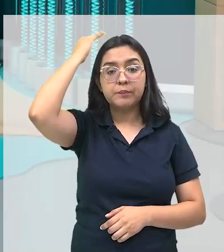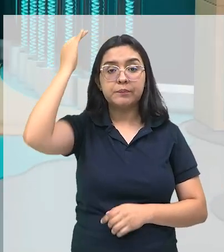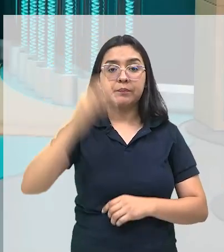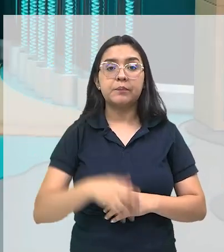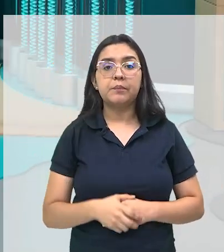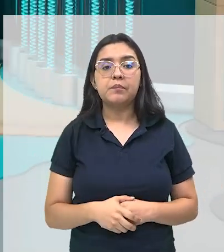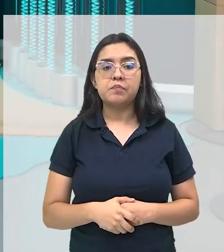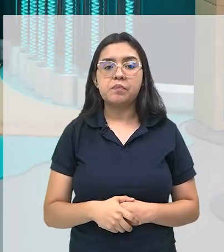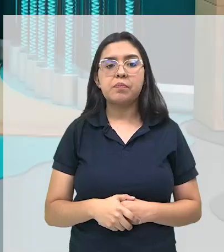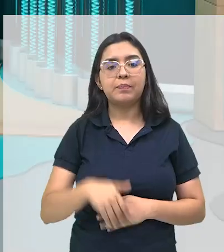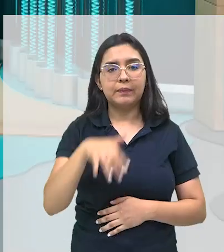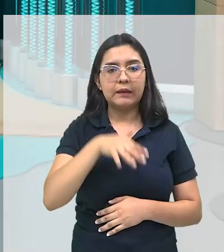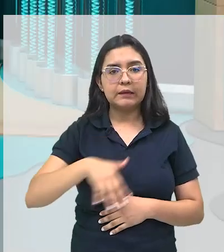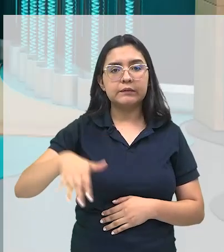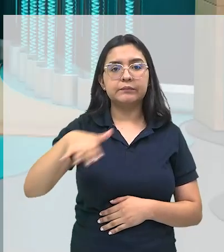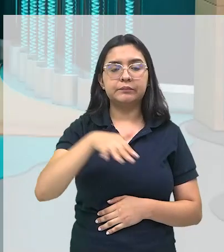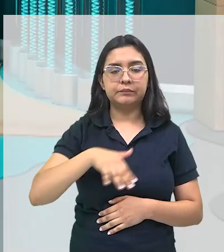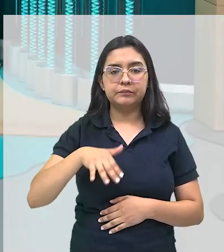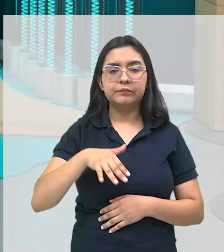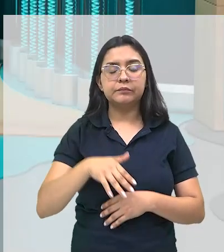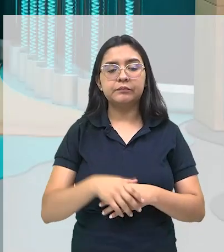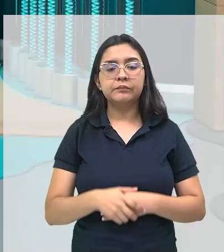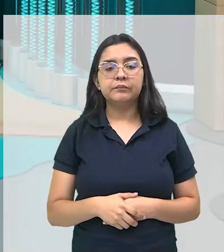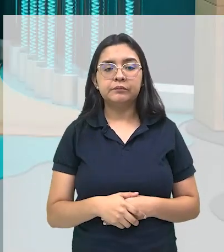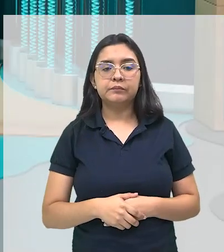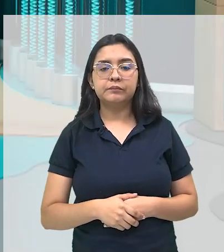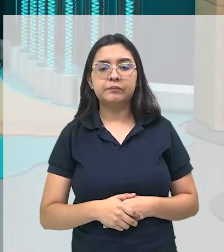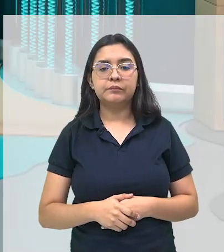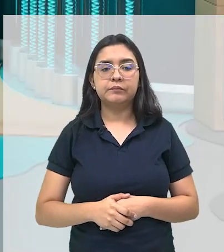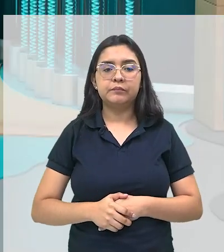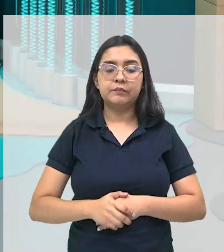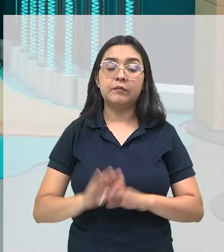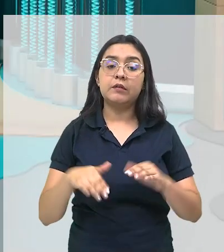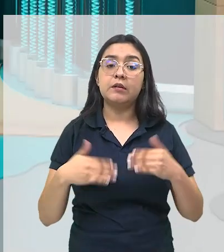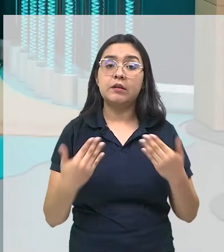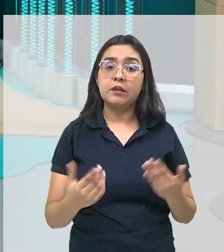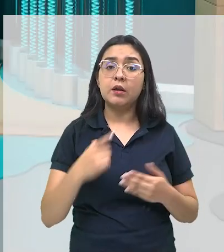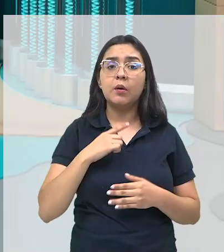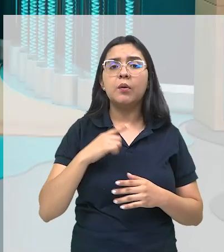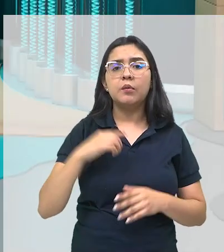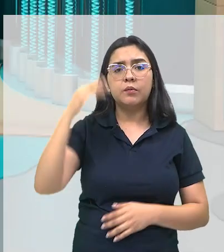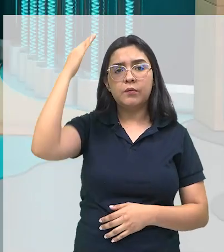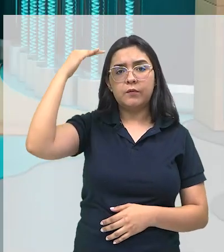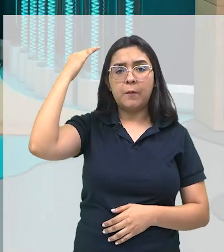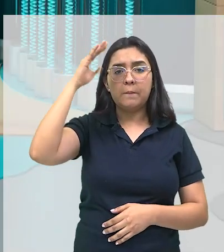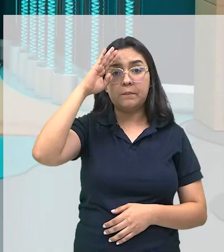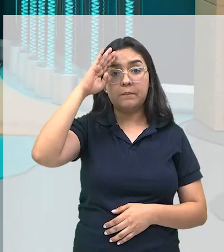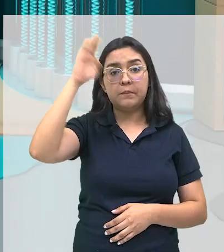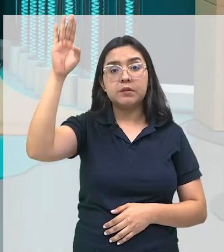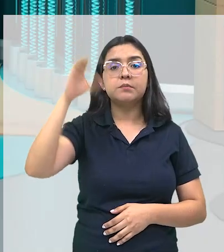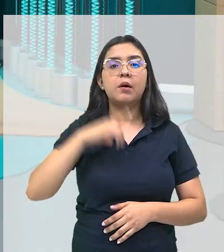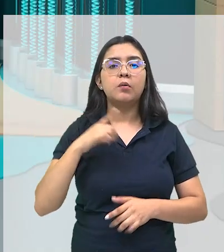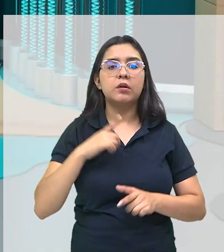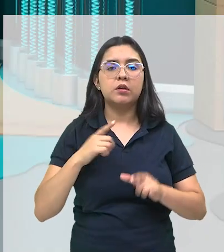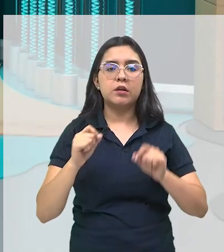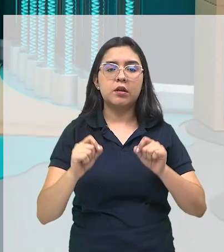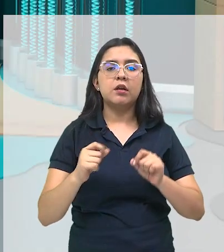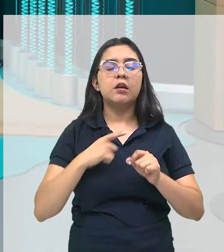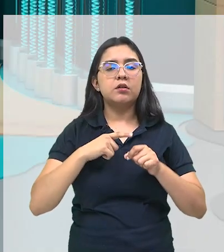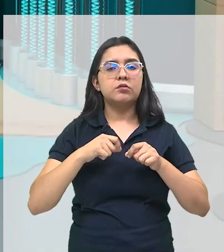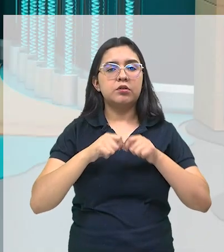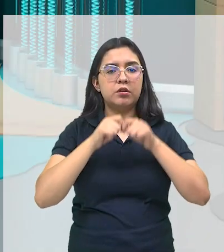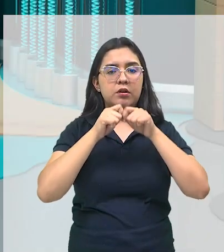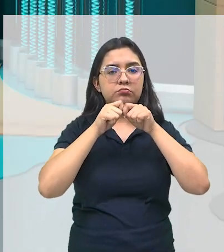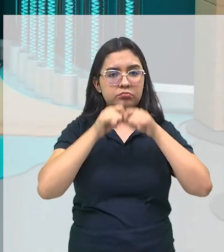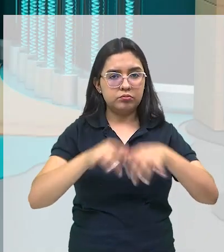ainda tudo ali naquela região caribenha, né? Então, o México foi o principal propagador do